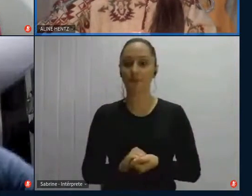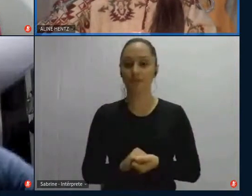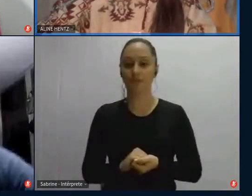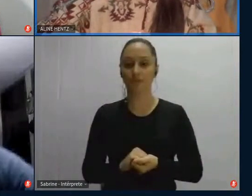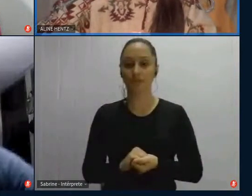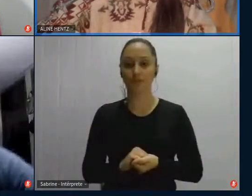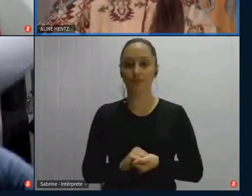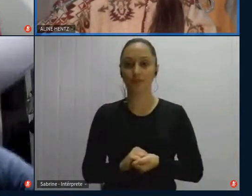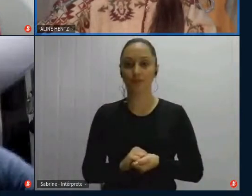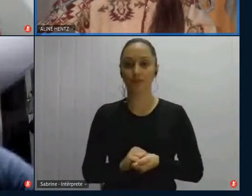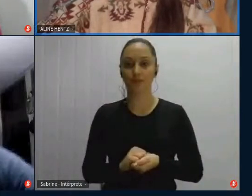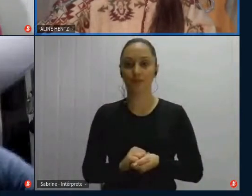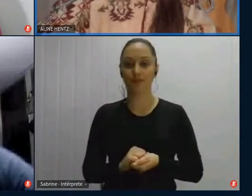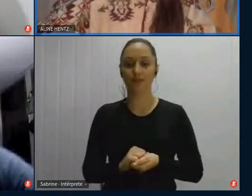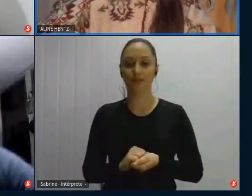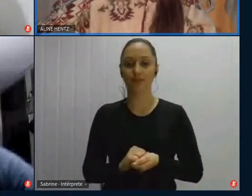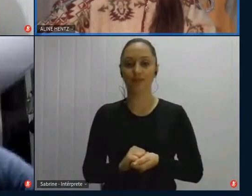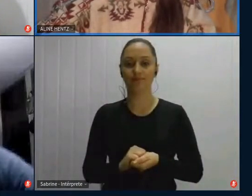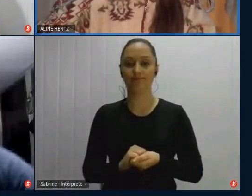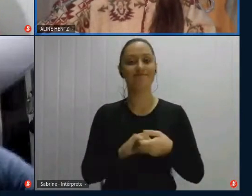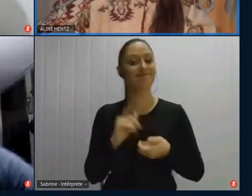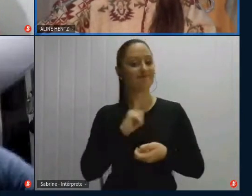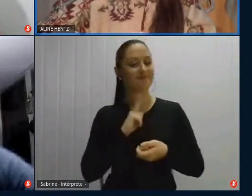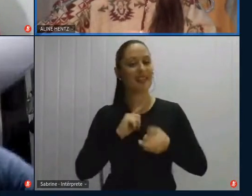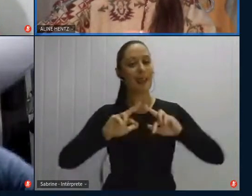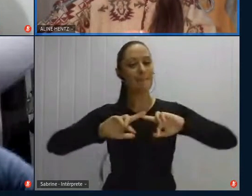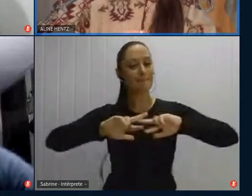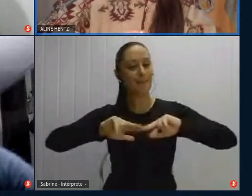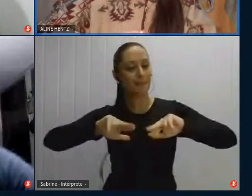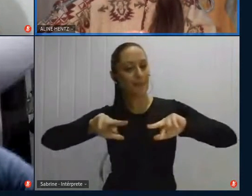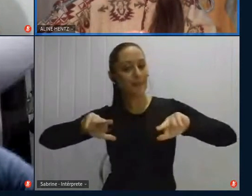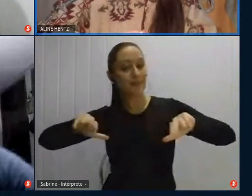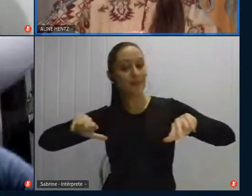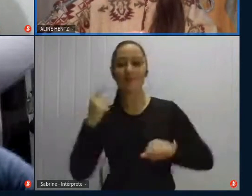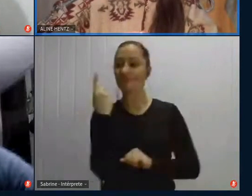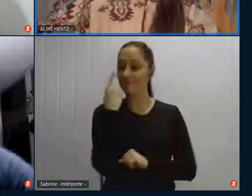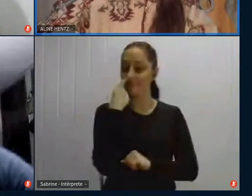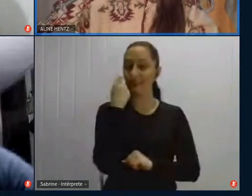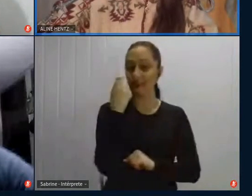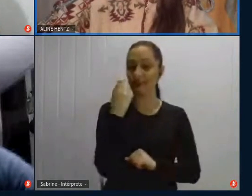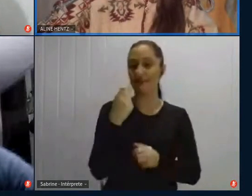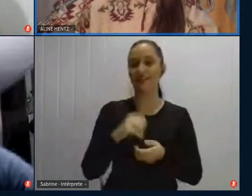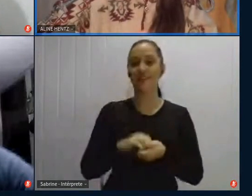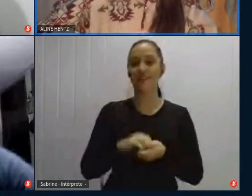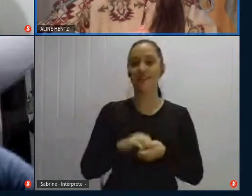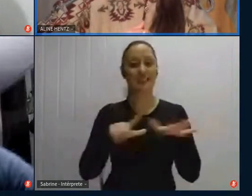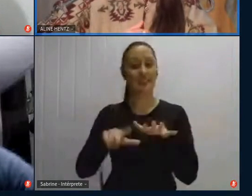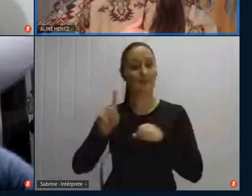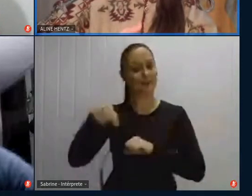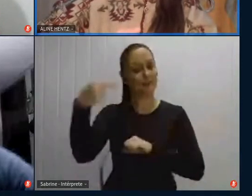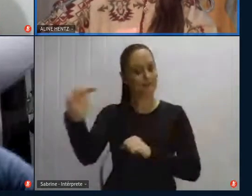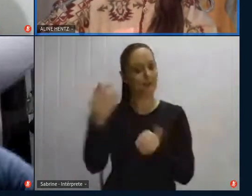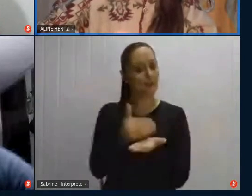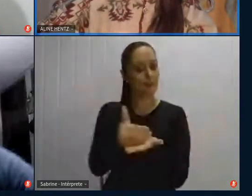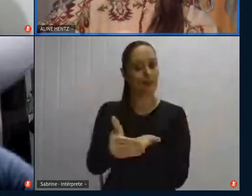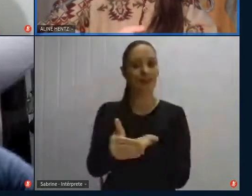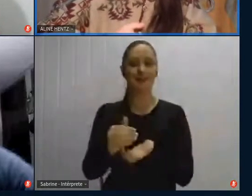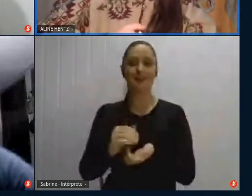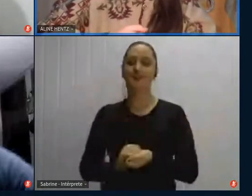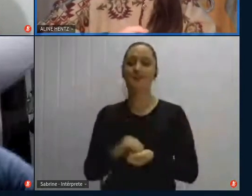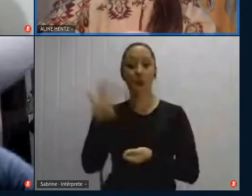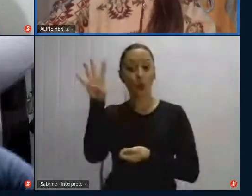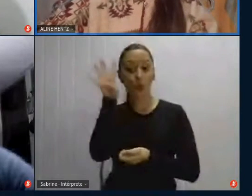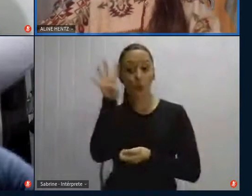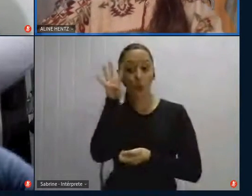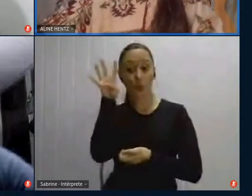Essa diversidade vai ser bem interessante de se conhecer a partir da semana que vem, na quarta-feira da semana que vem e